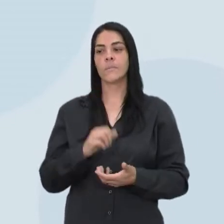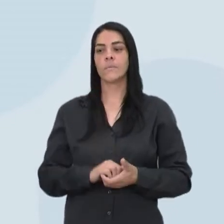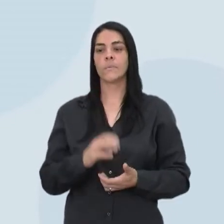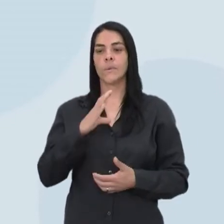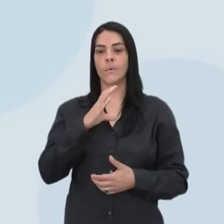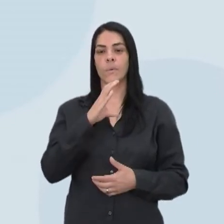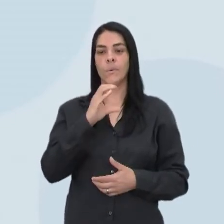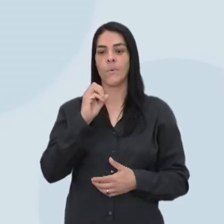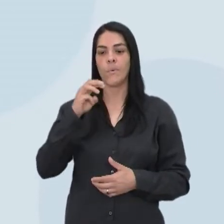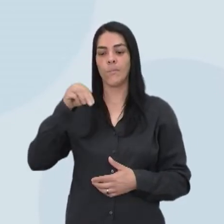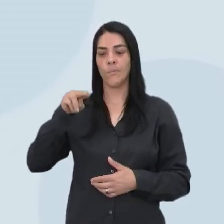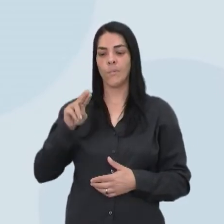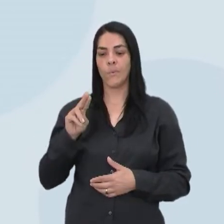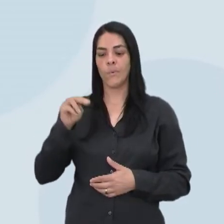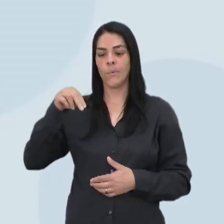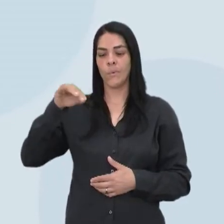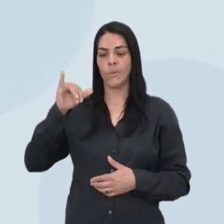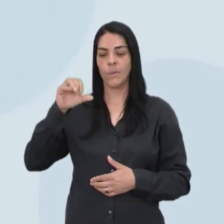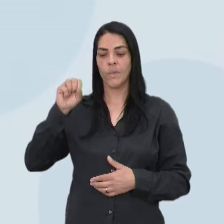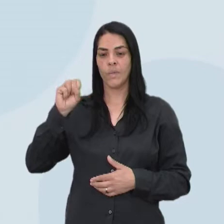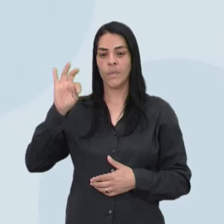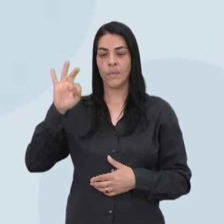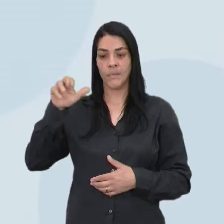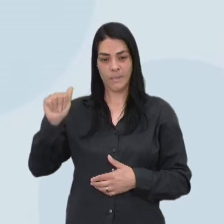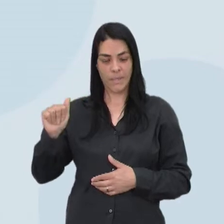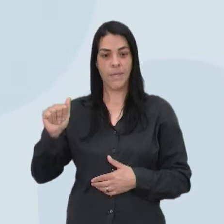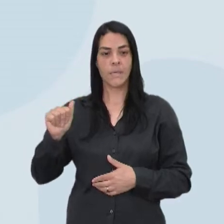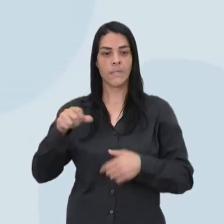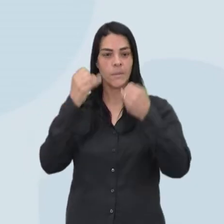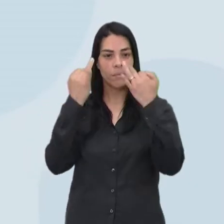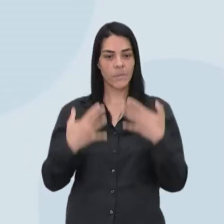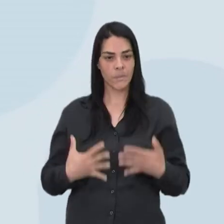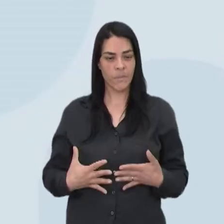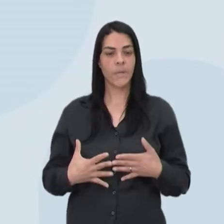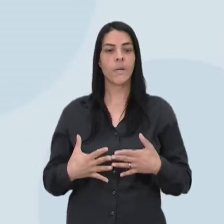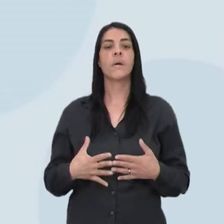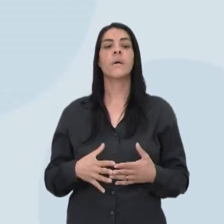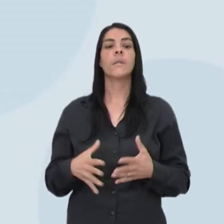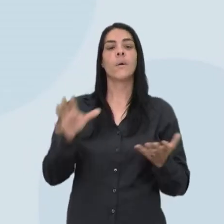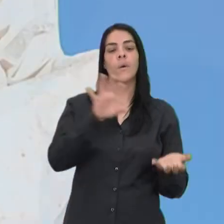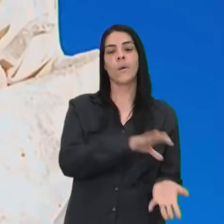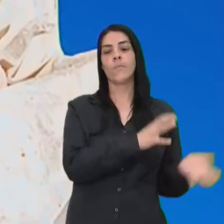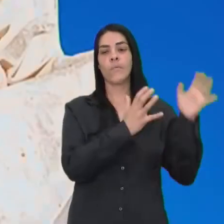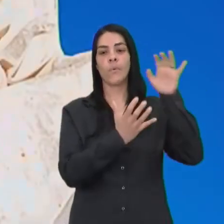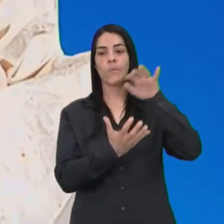está falando. A gente está falando do tipo de revolução que é feito para